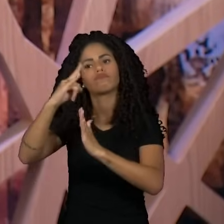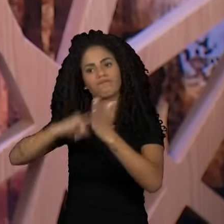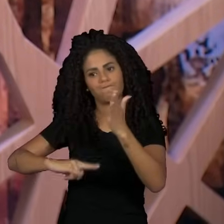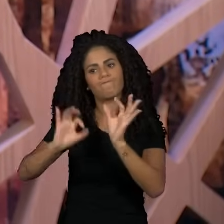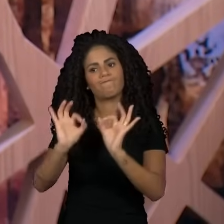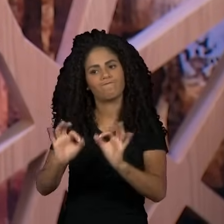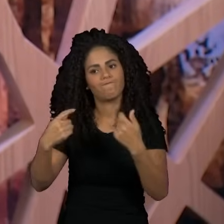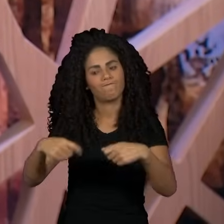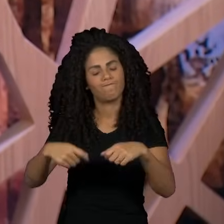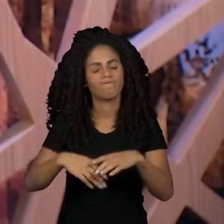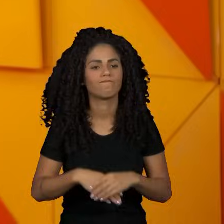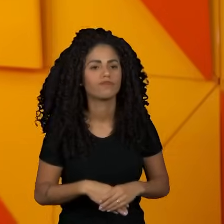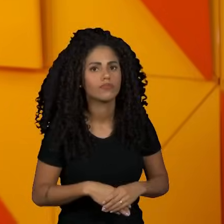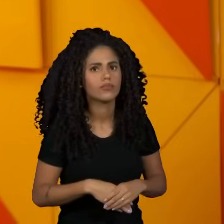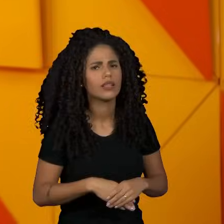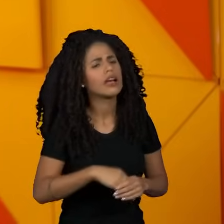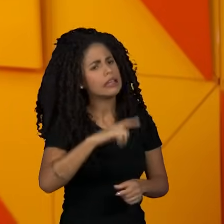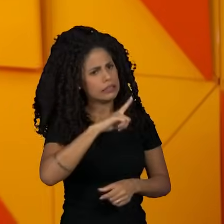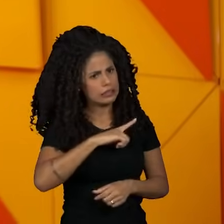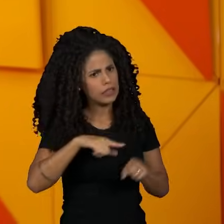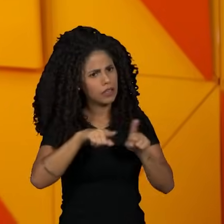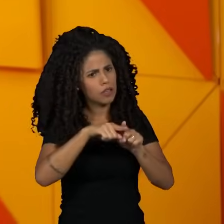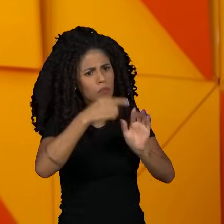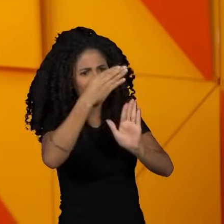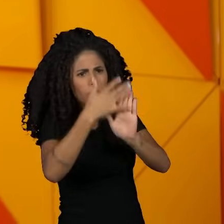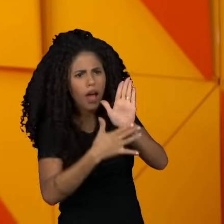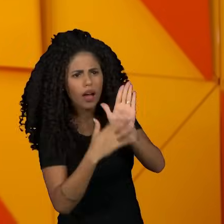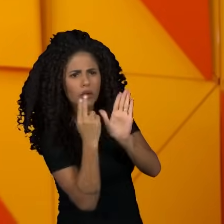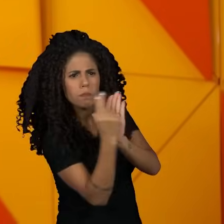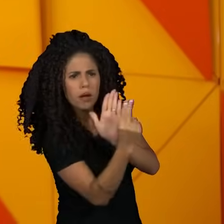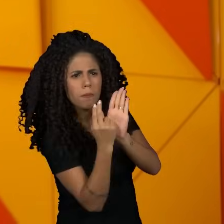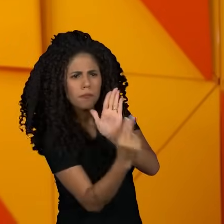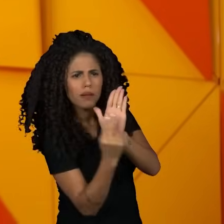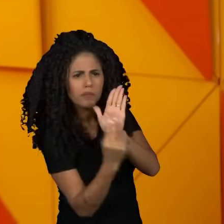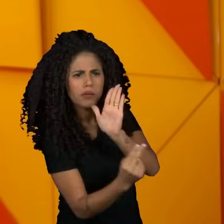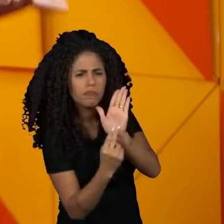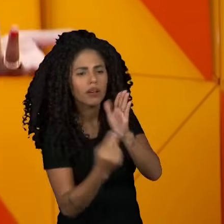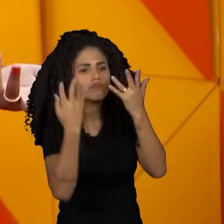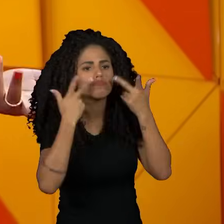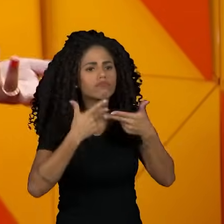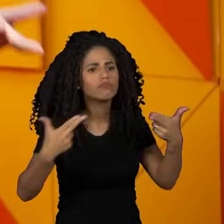né? Renan, existe uma lista de animais